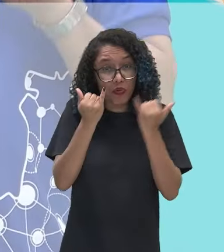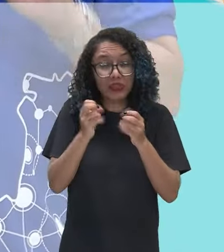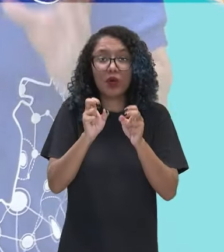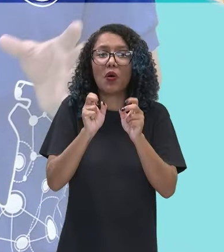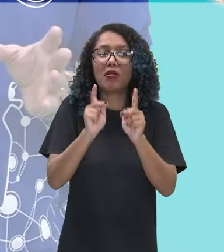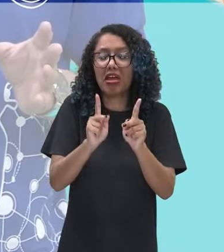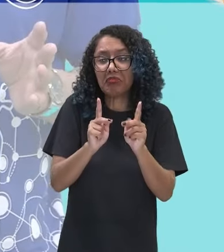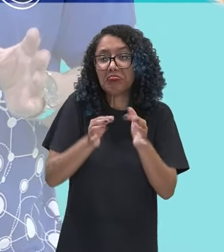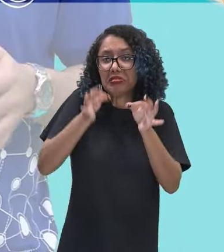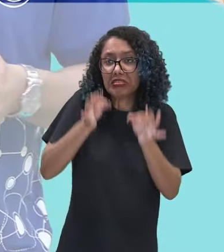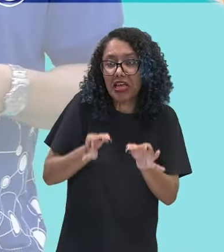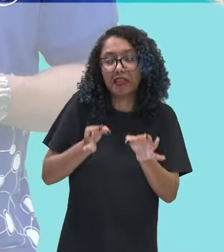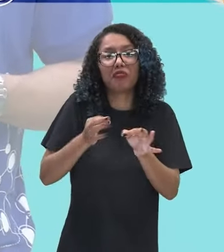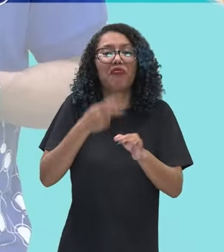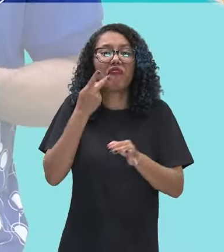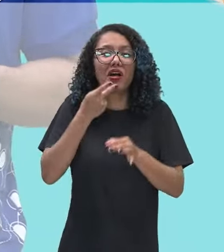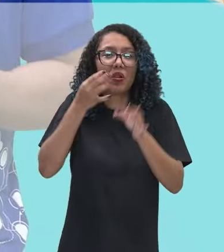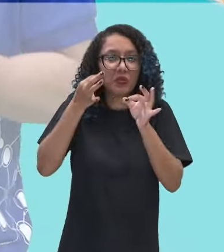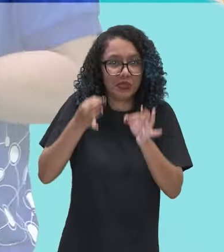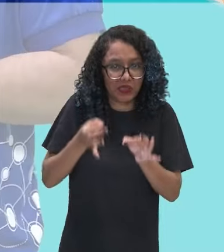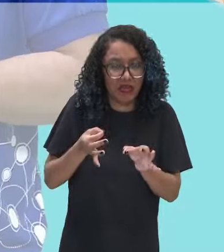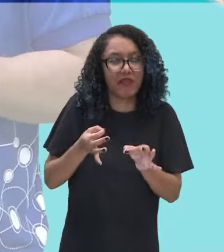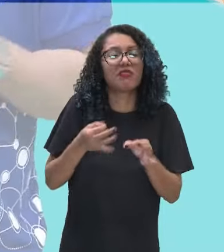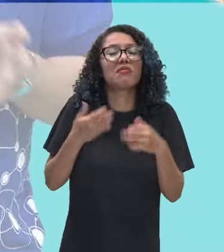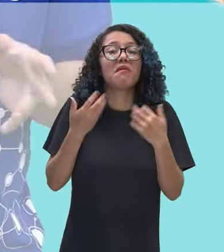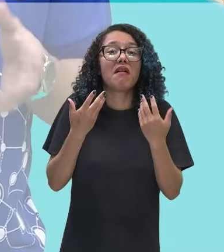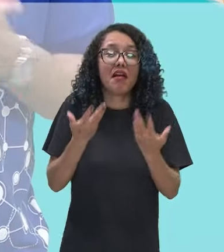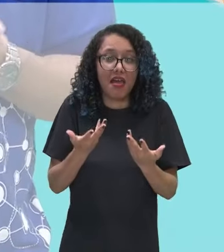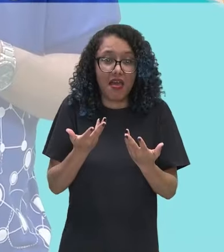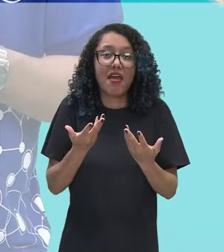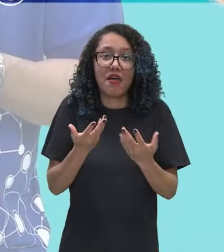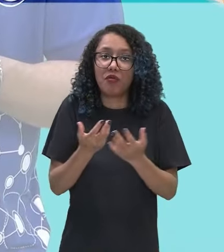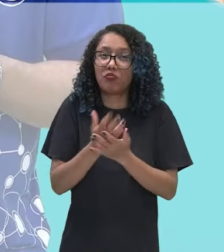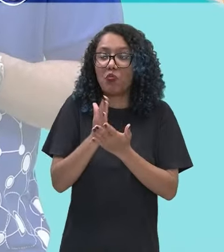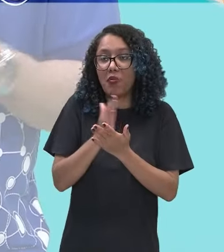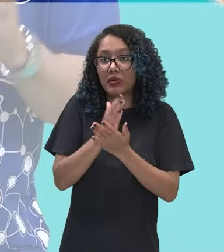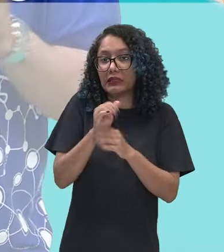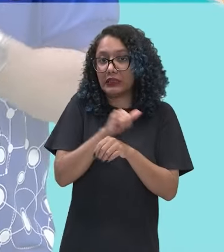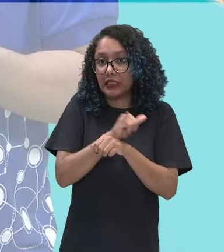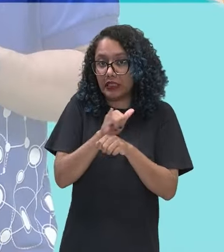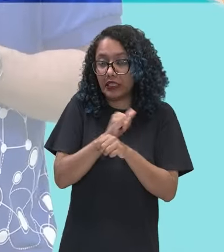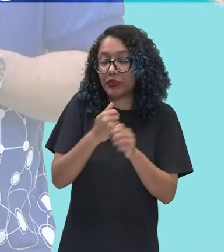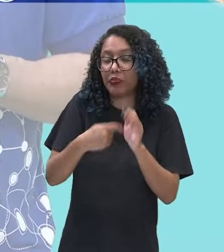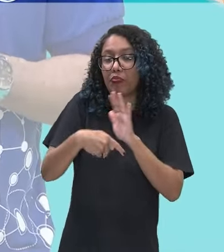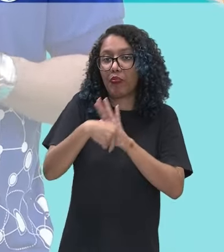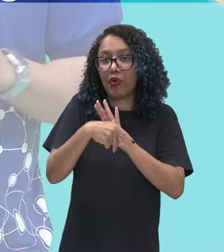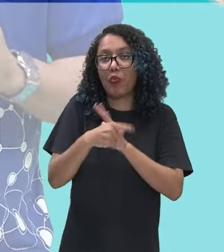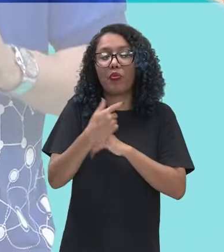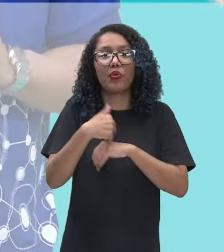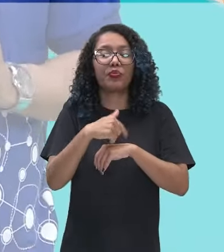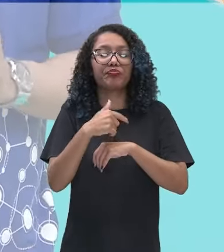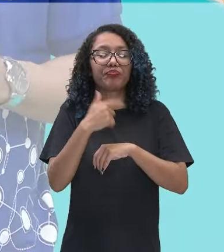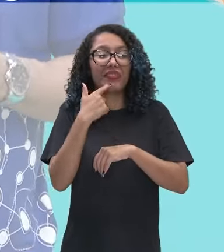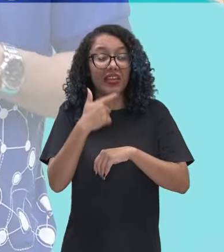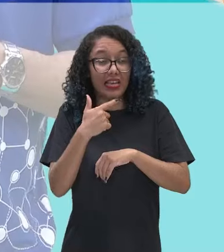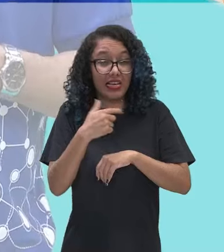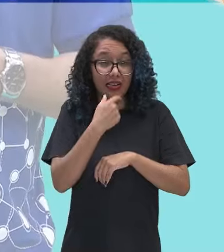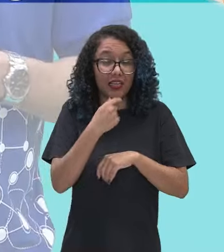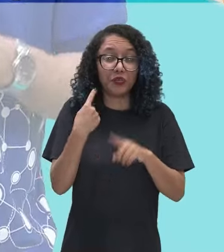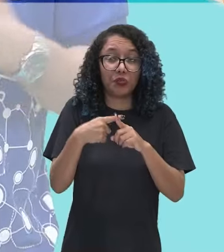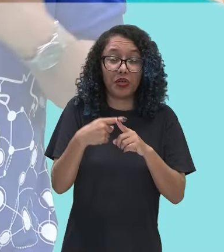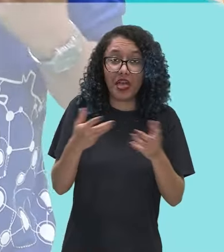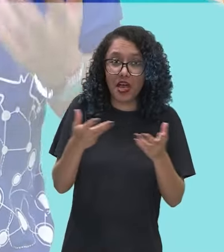sob essa perspectiva que a língua inglesa trabalha, especialmente agora que ela se transformou na língua franca, tá? Teve uma mudança aí